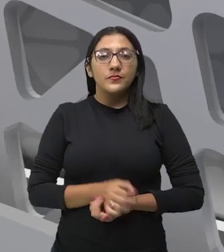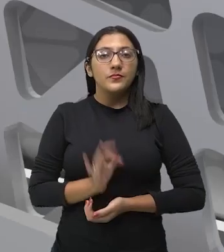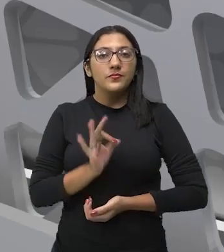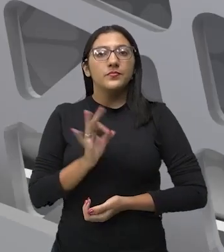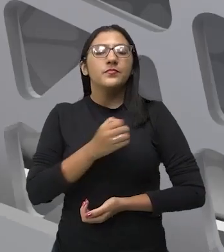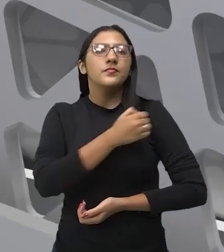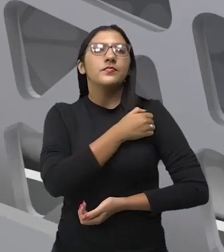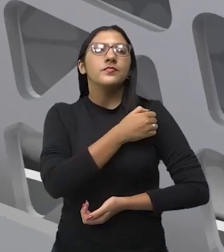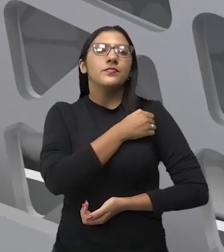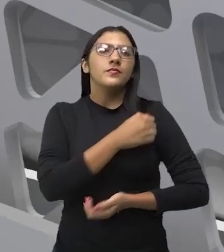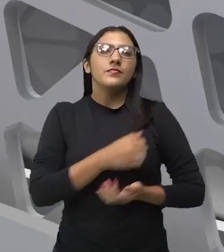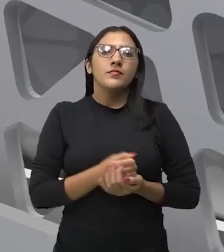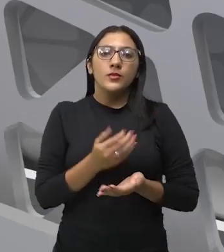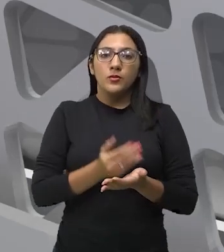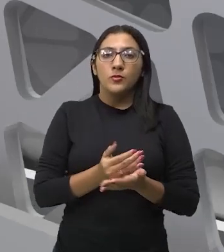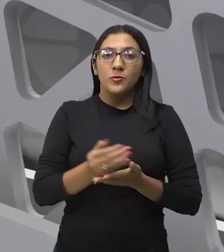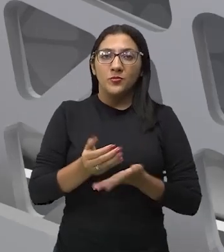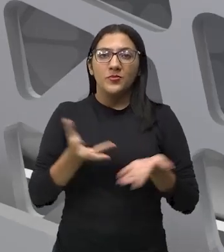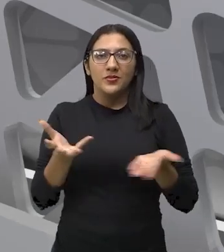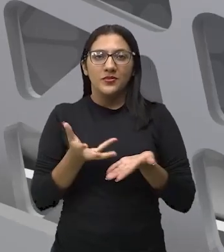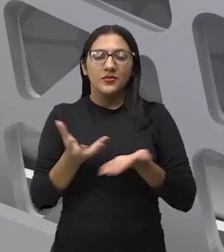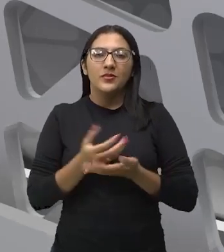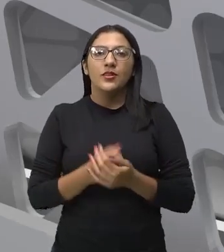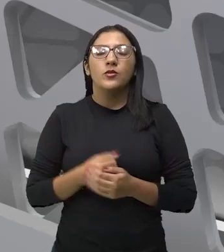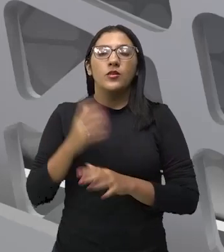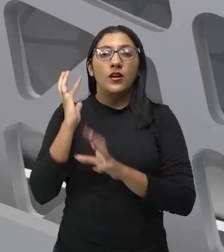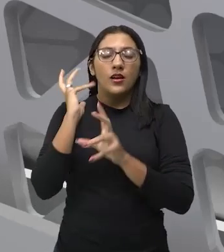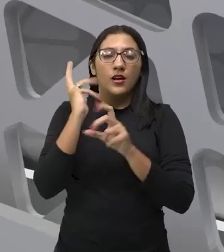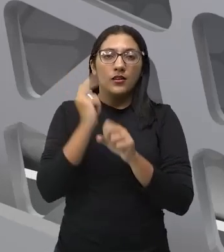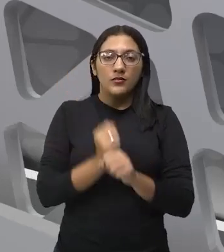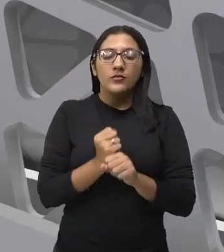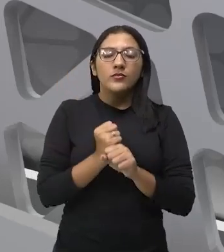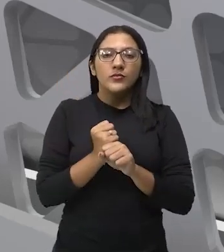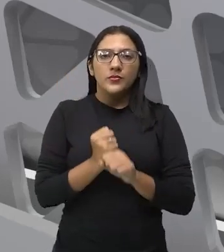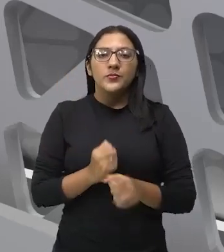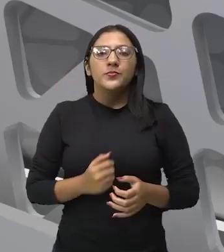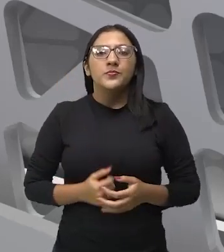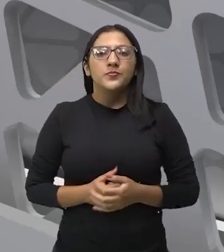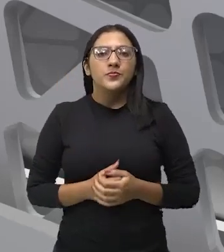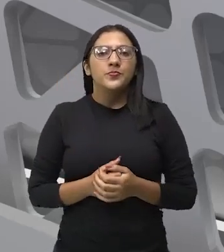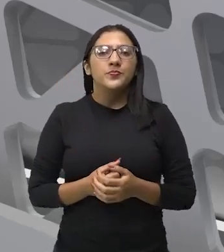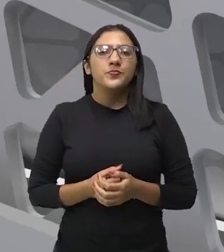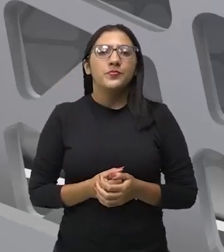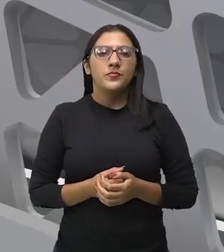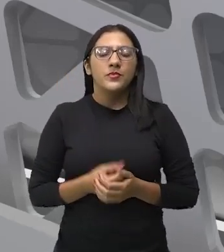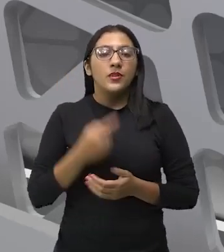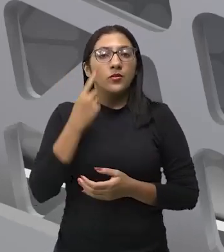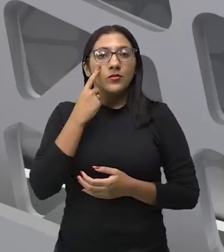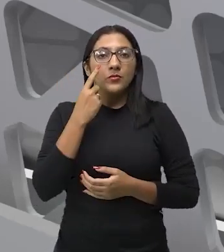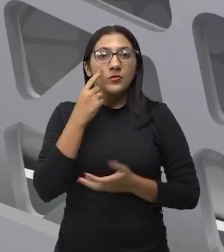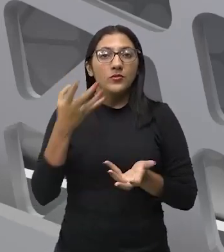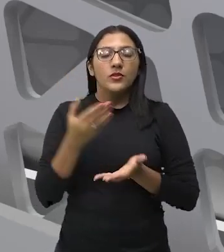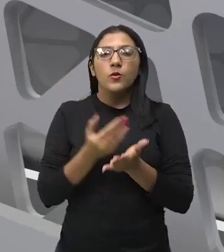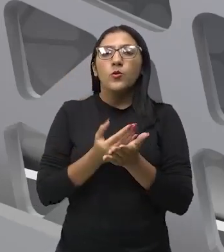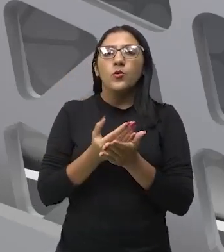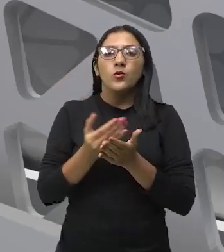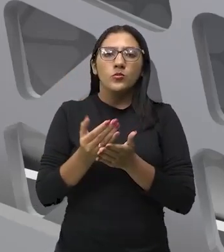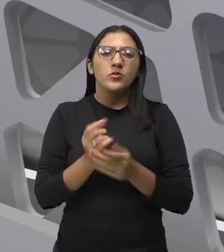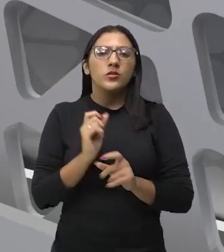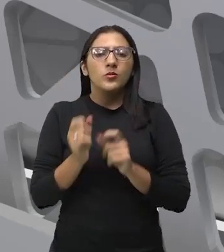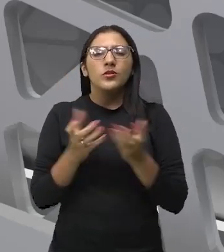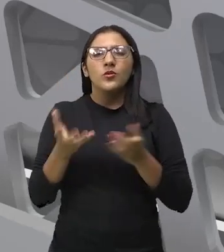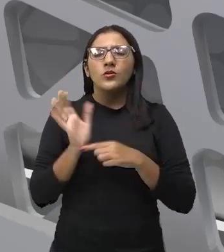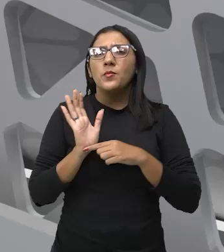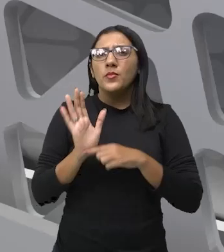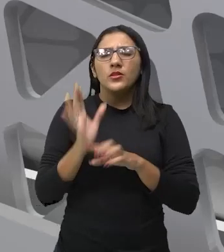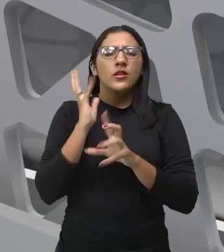Muito bem, alunos, dando início então aqui à nossa revisão, né? E então vejamos aqui o que o professor Paulo vai